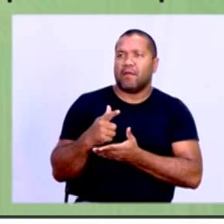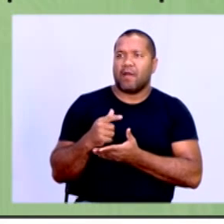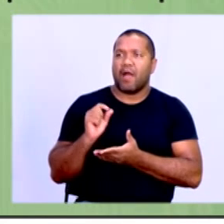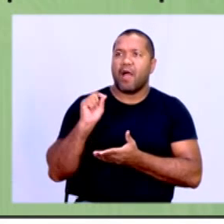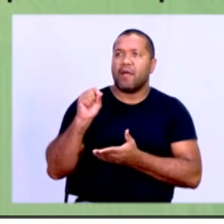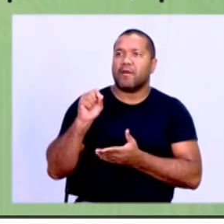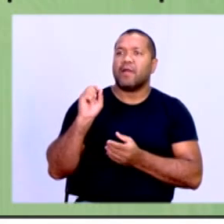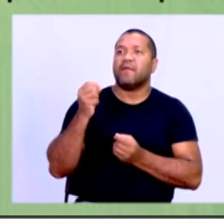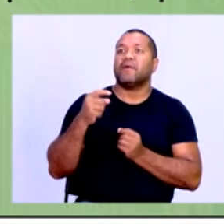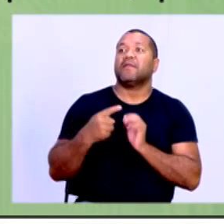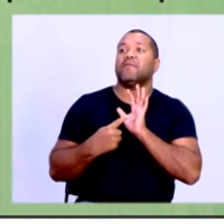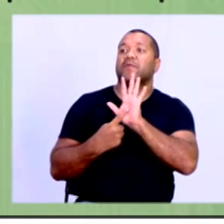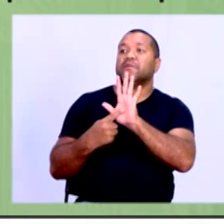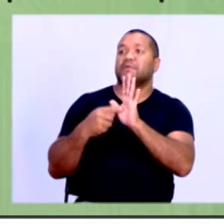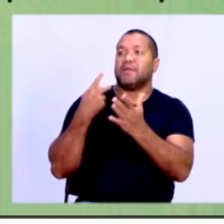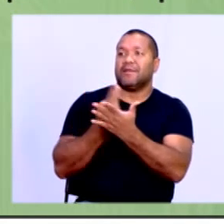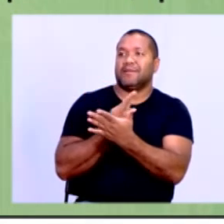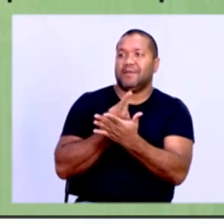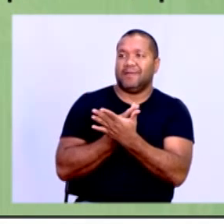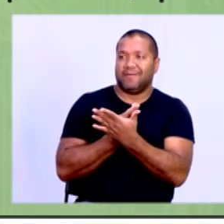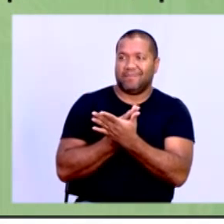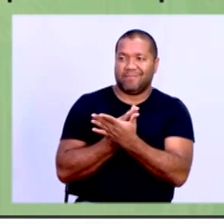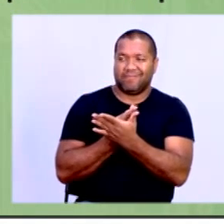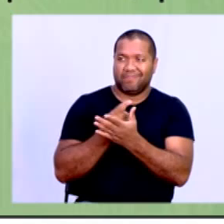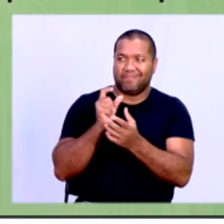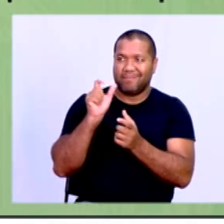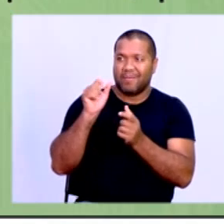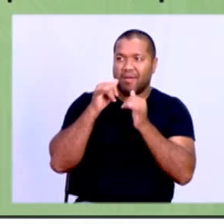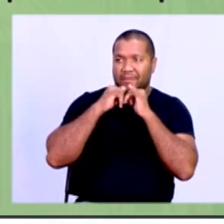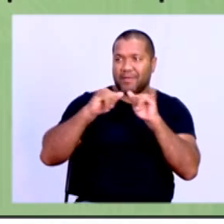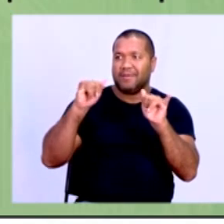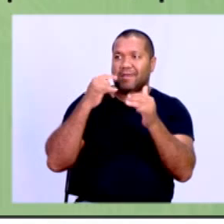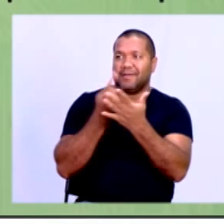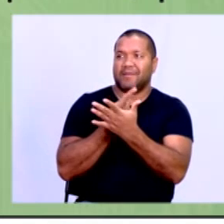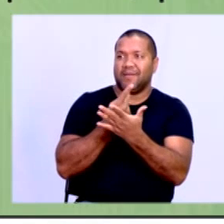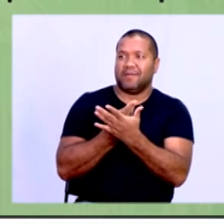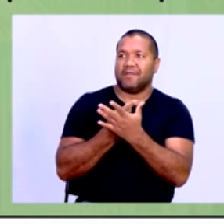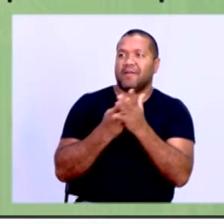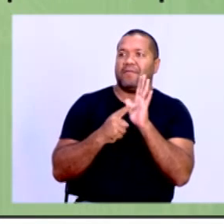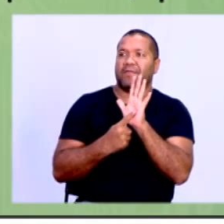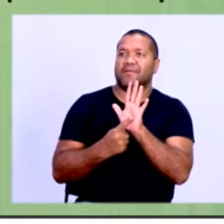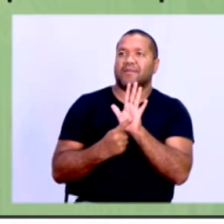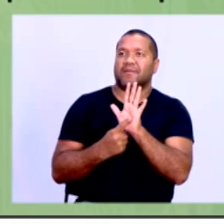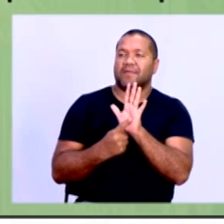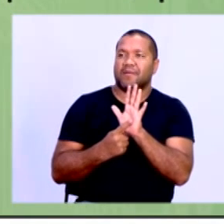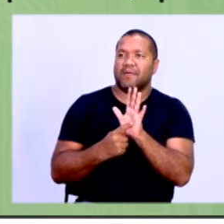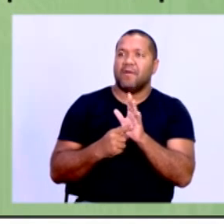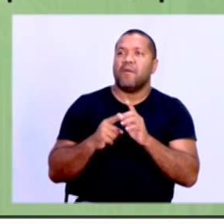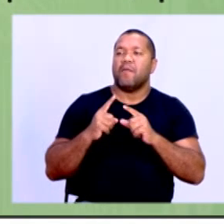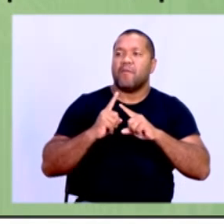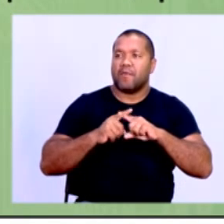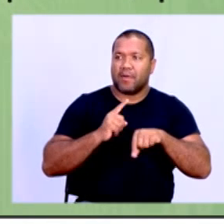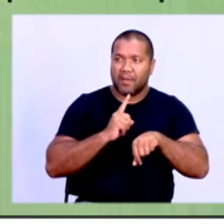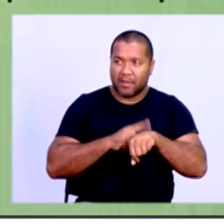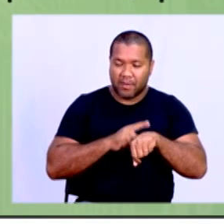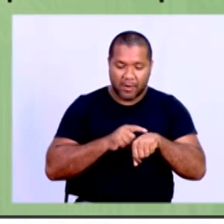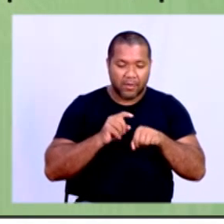aqui ela vai ter uma mensagem de erro, tá? Na verdade está faltando só uma imagenzinha, mas assim, na hora que eu coloco